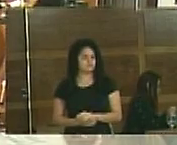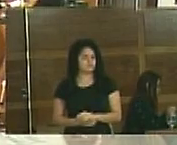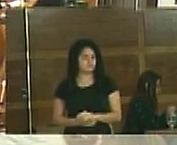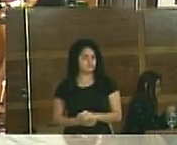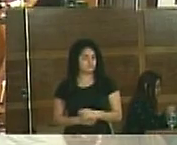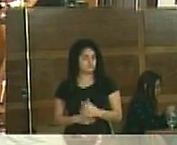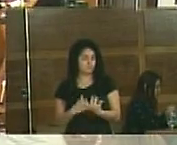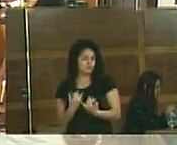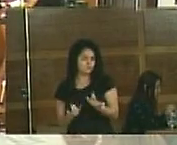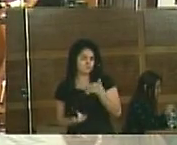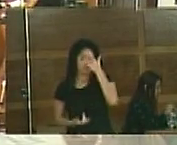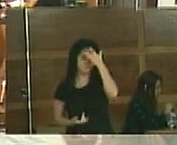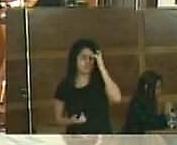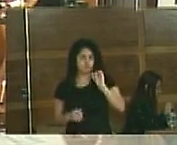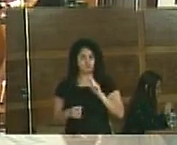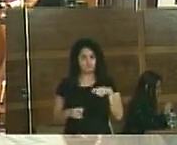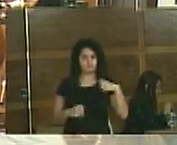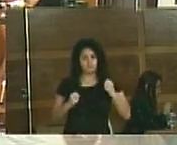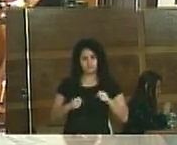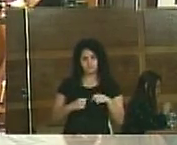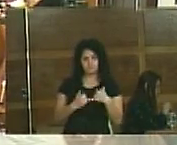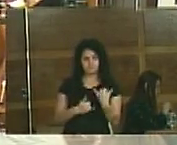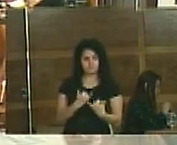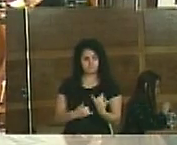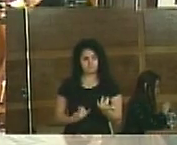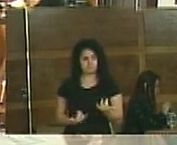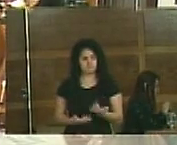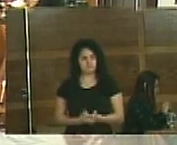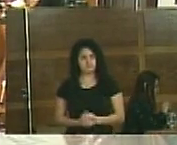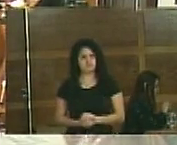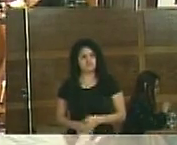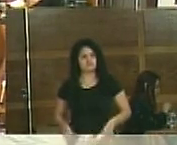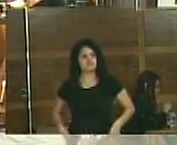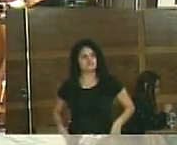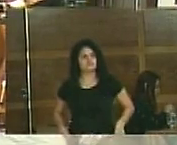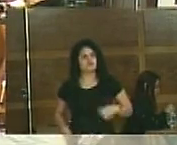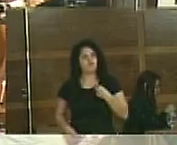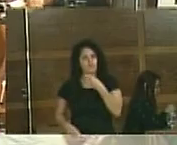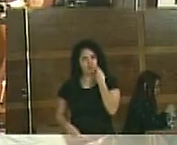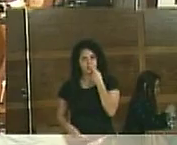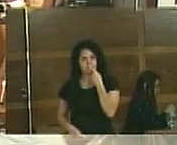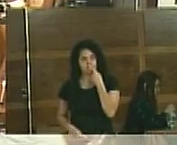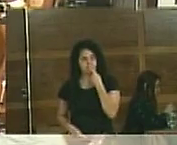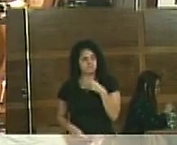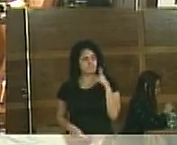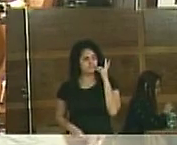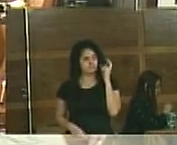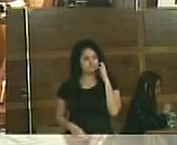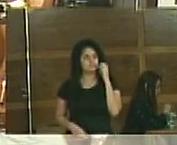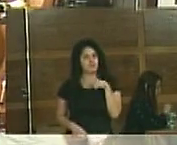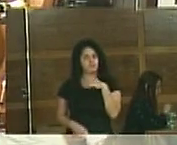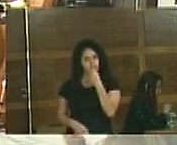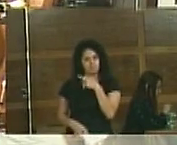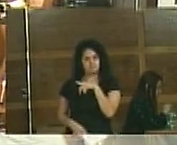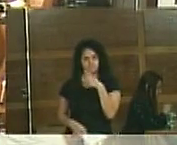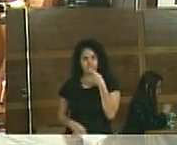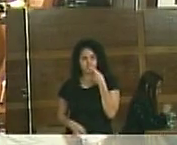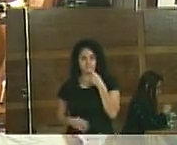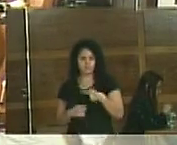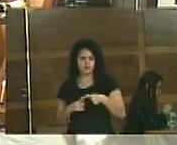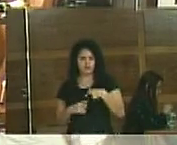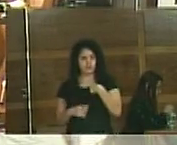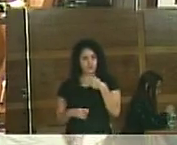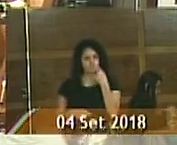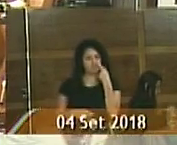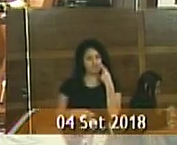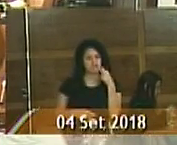com a população. Só pode ser brincadeira isso. Vou encaminhar mais uma pessoalmente, vereador Canindé. É bom o senhor falar, porque eu falo,